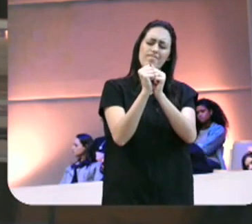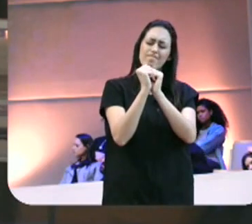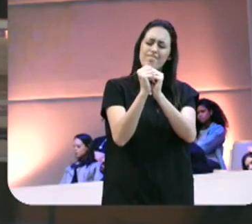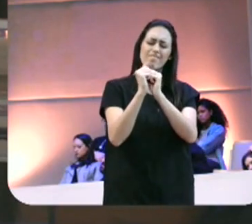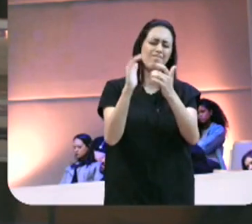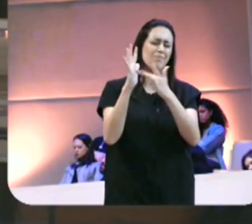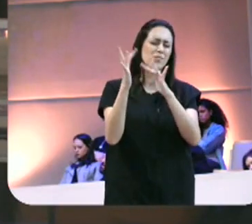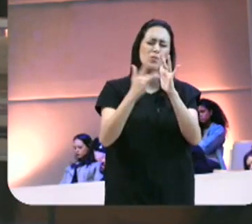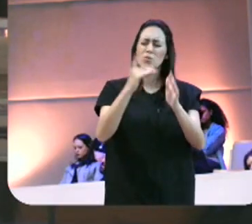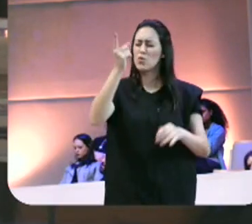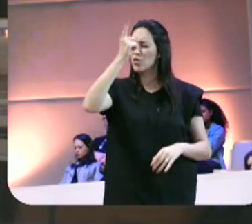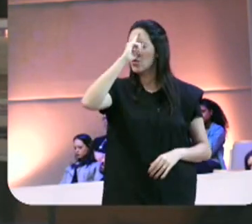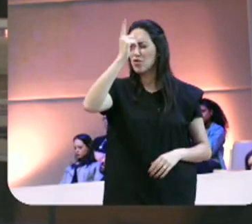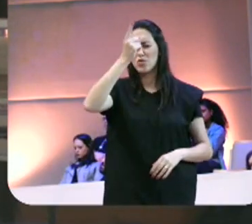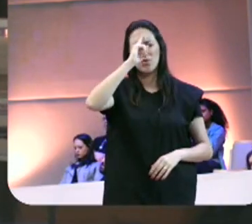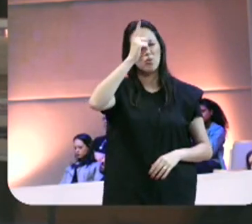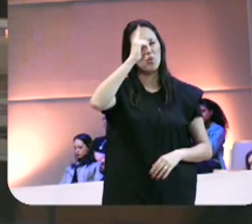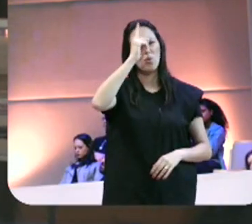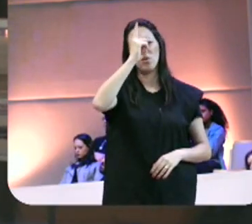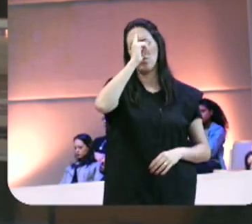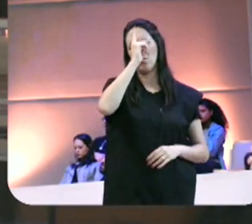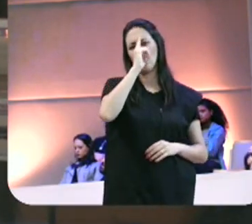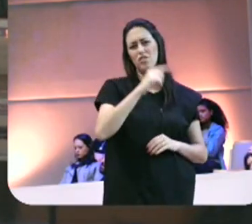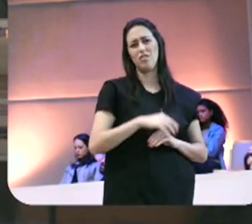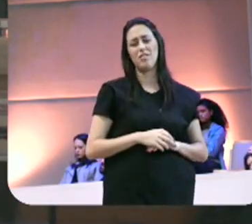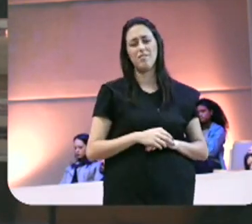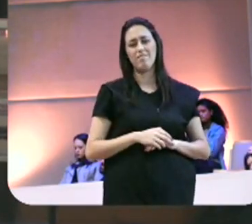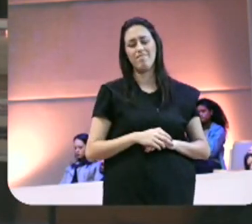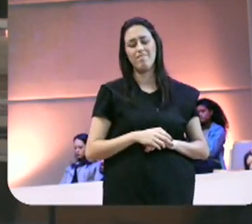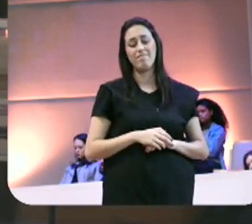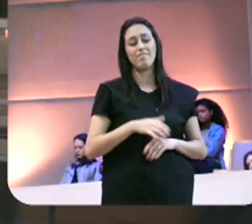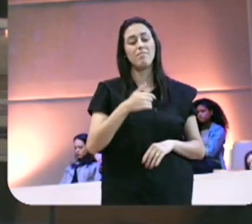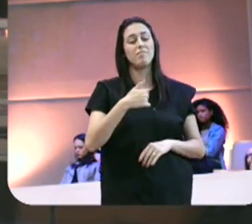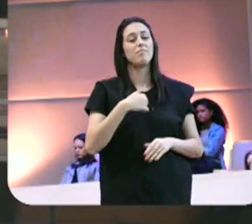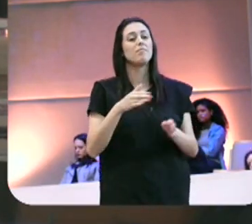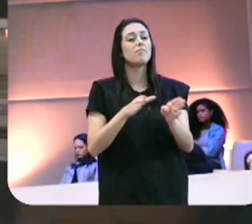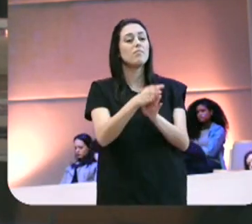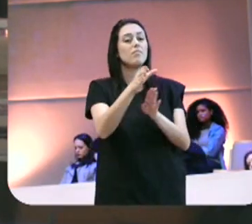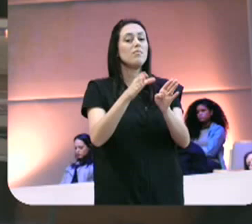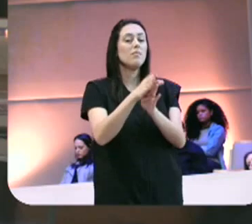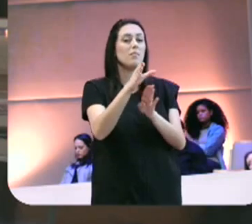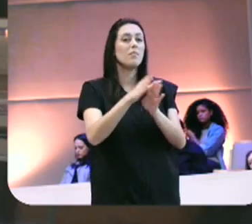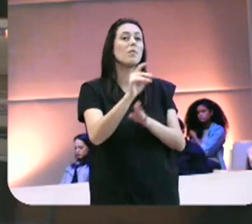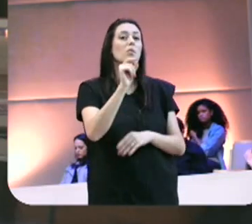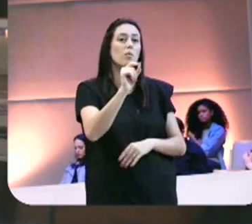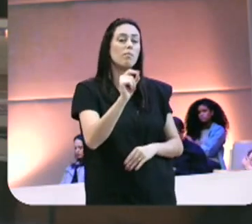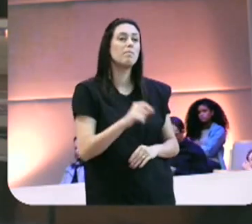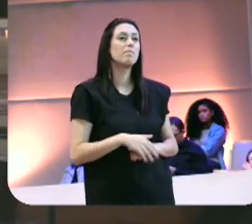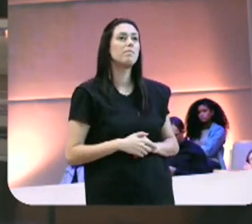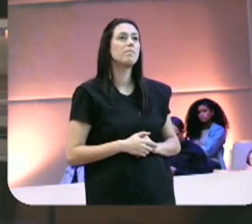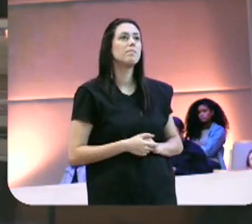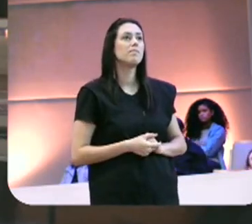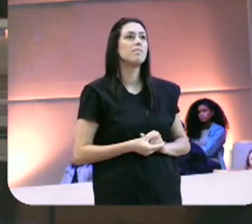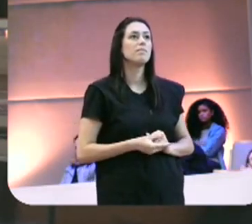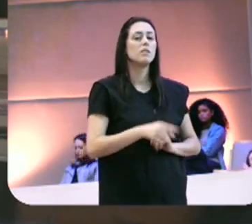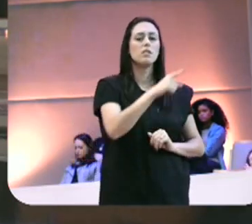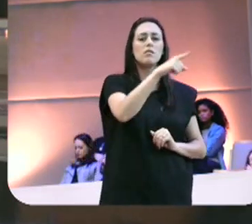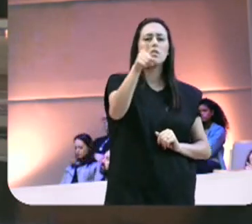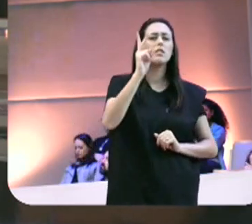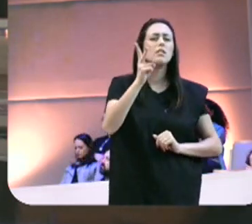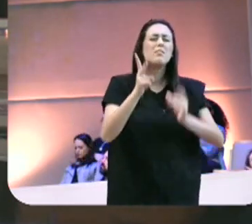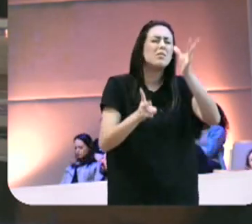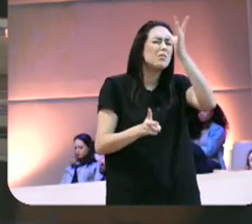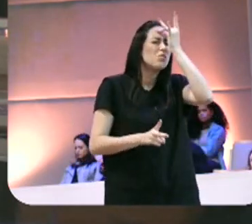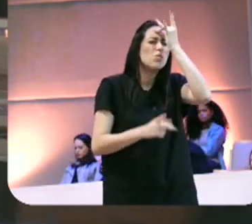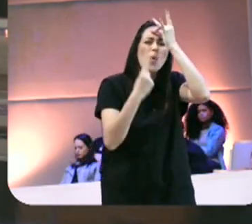dia após dia na minha vida. O último conselho que eu queria dar para você, na pregação do Evangelho, sempre tenha um versículo na ponta